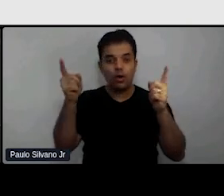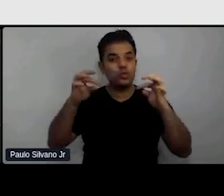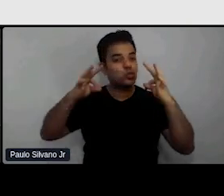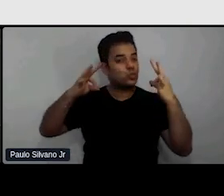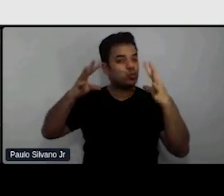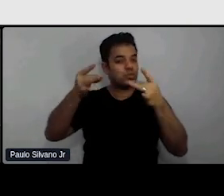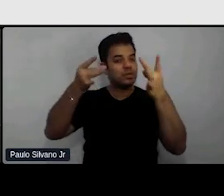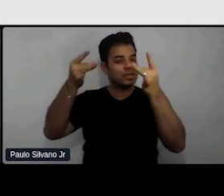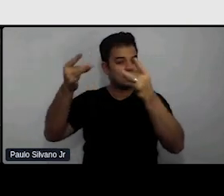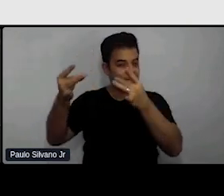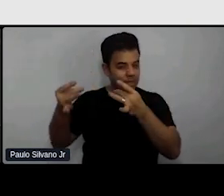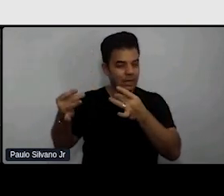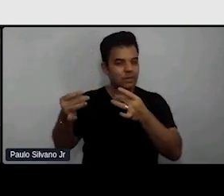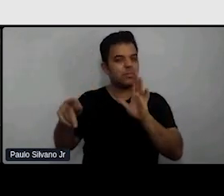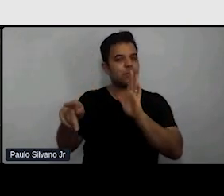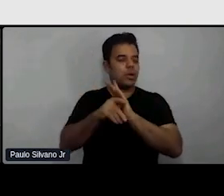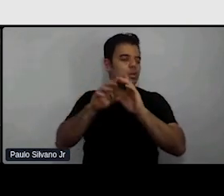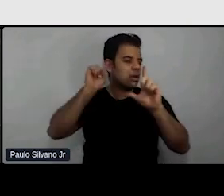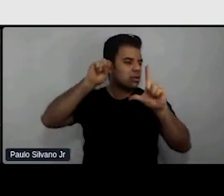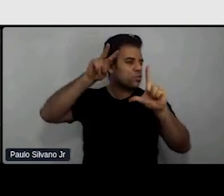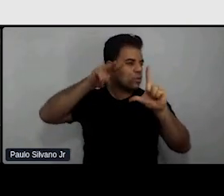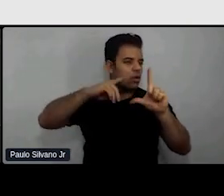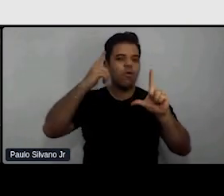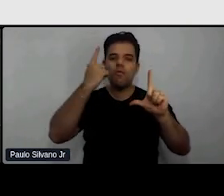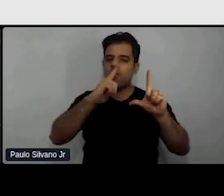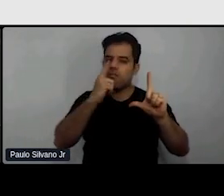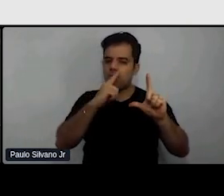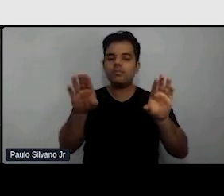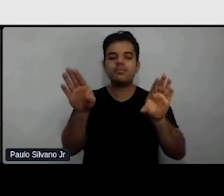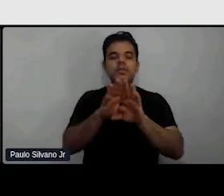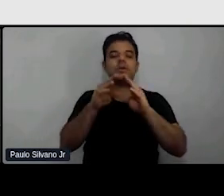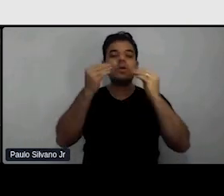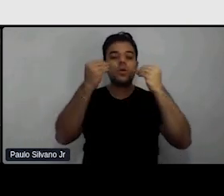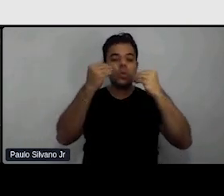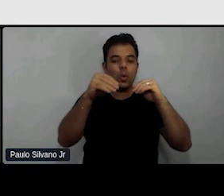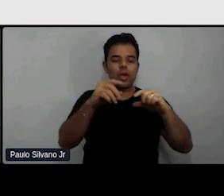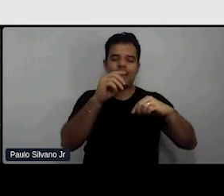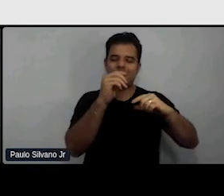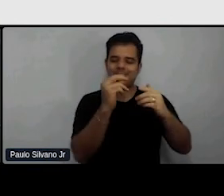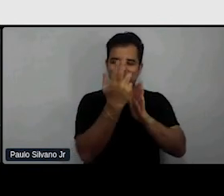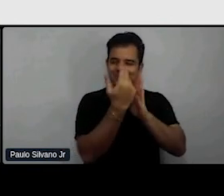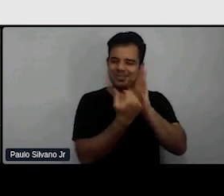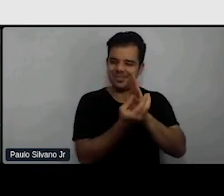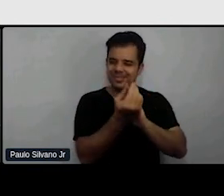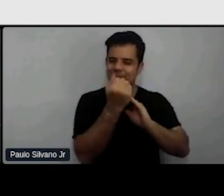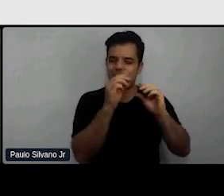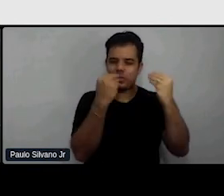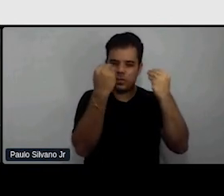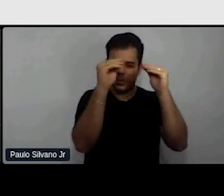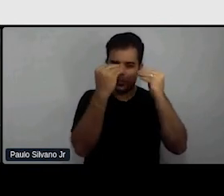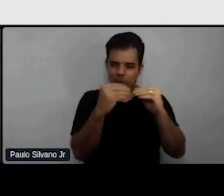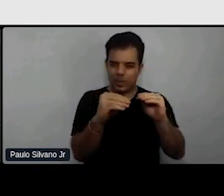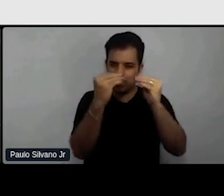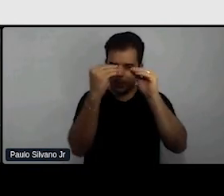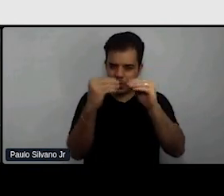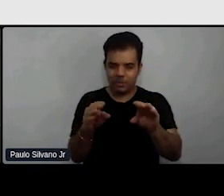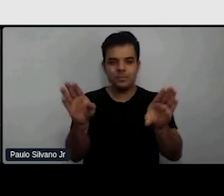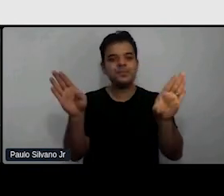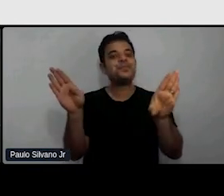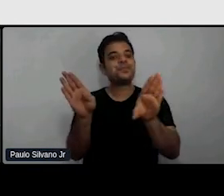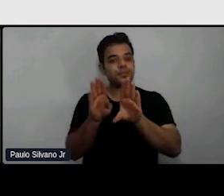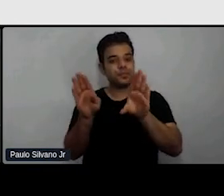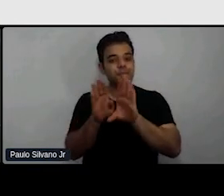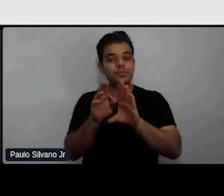tão abreviado para o leitor de tela. Coloquei ícones para o gráfico de linha.